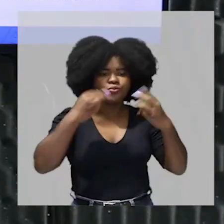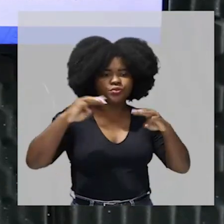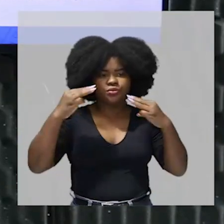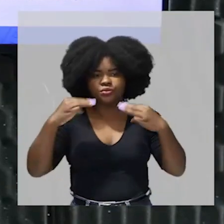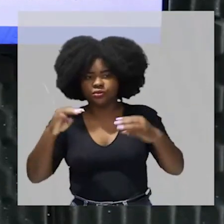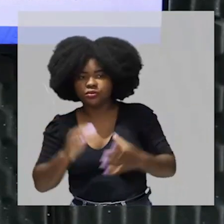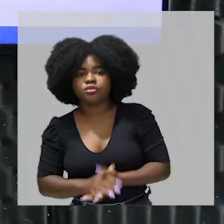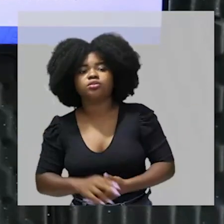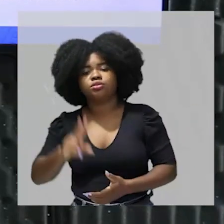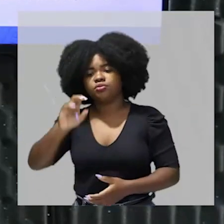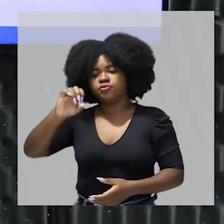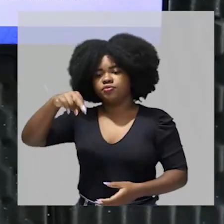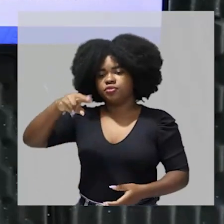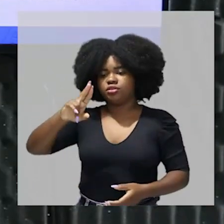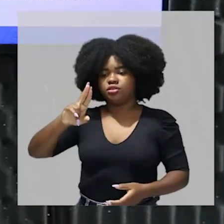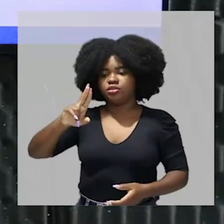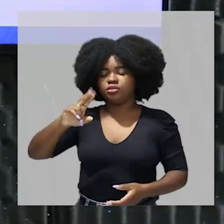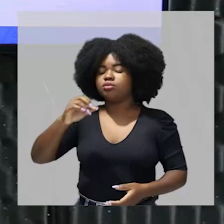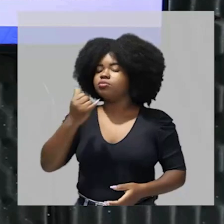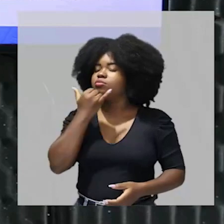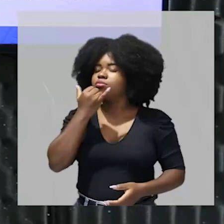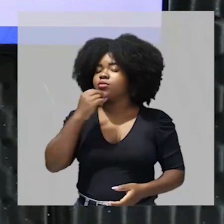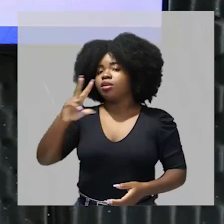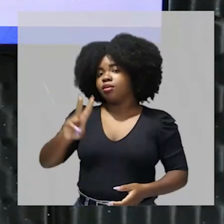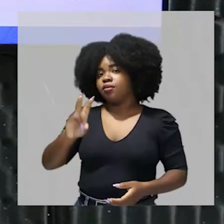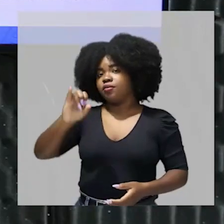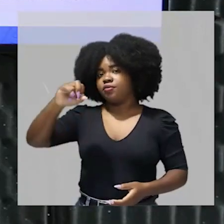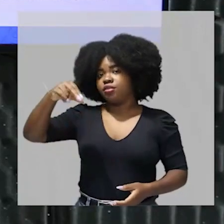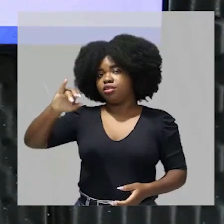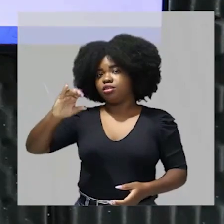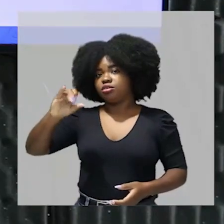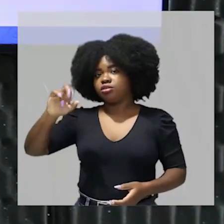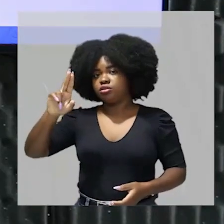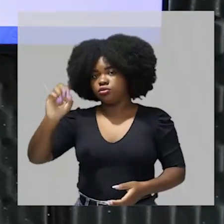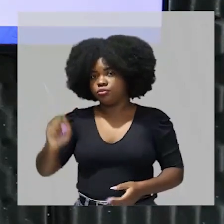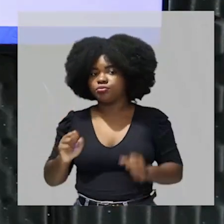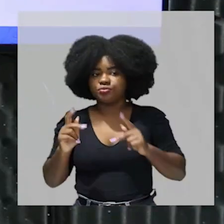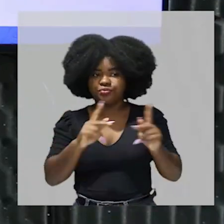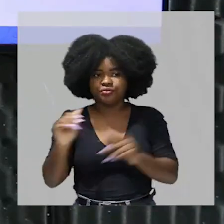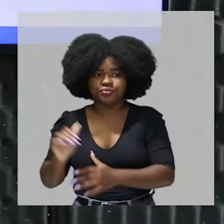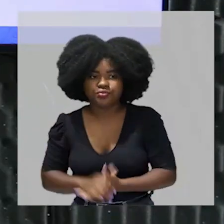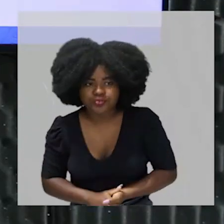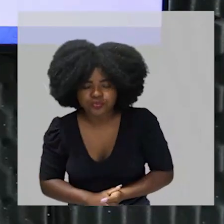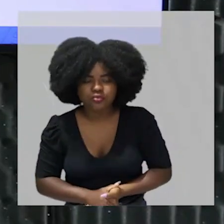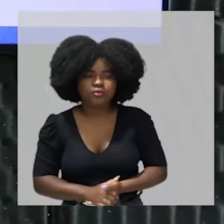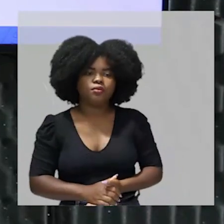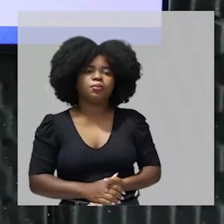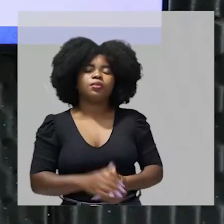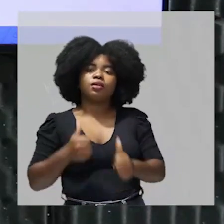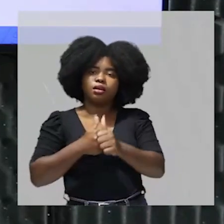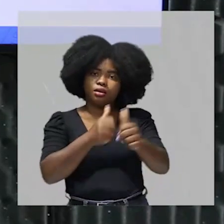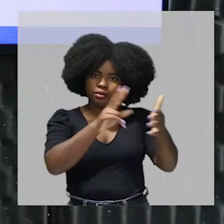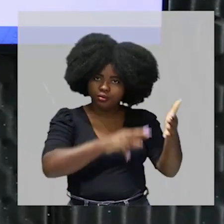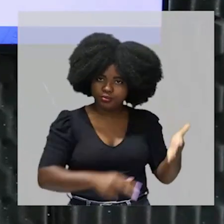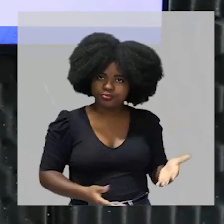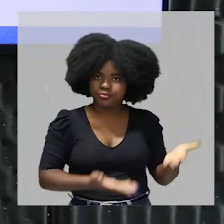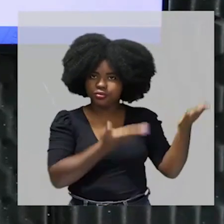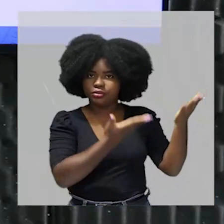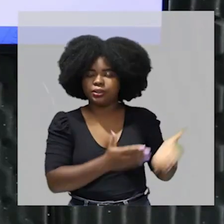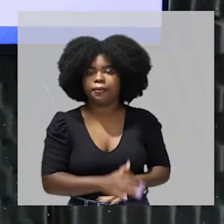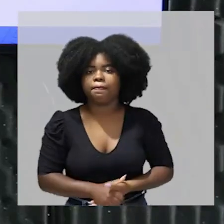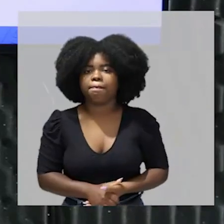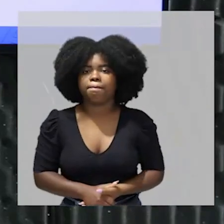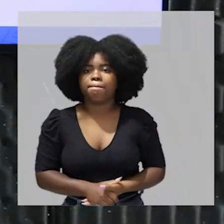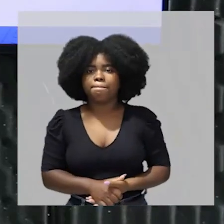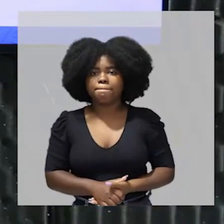é de Vinícius de Moraes e Toquinho né grandes compositores aí tá música popular brasileira o trecho da canção de Toquinho e Vinícius de Moraes